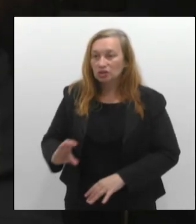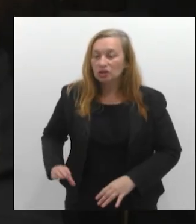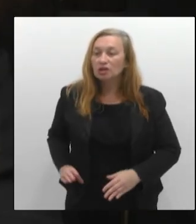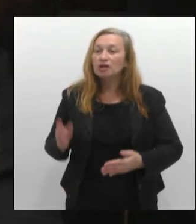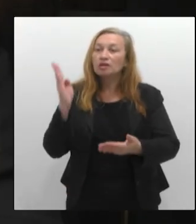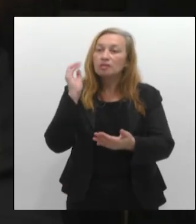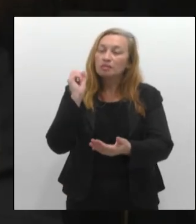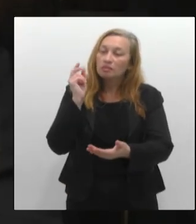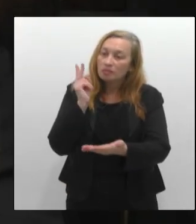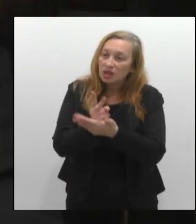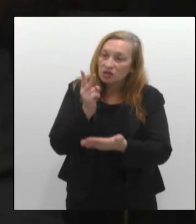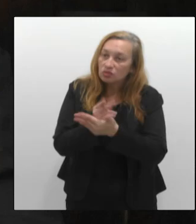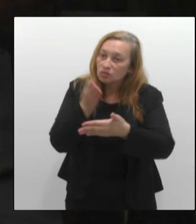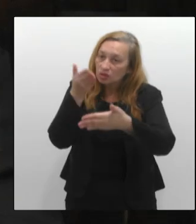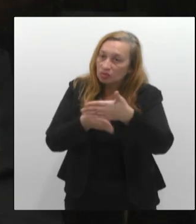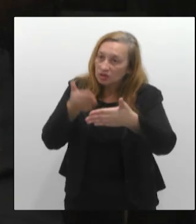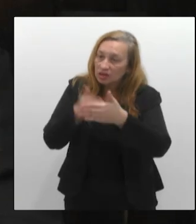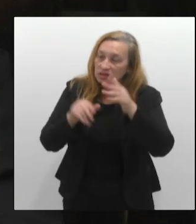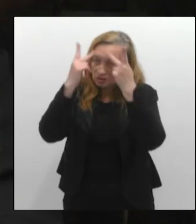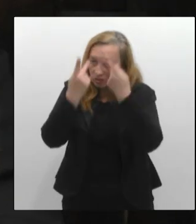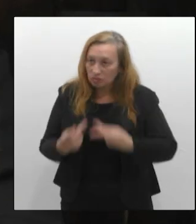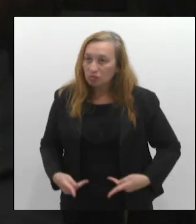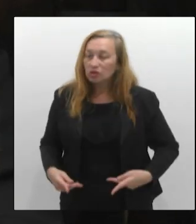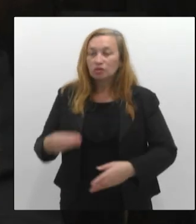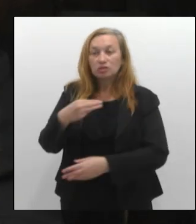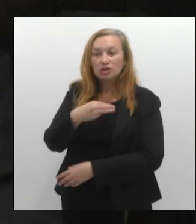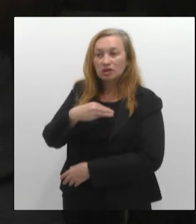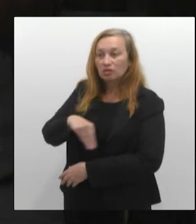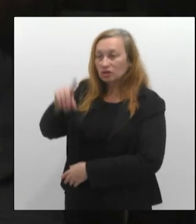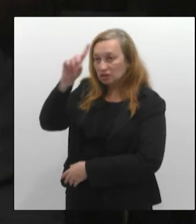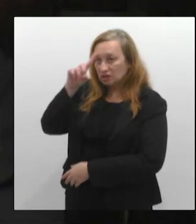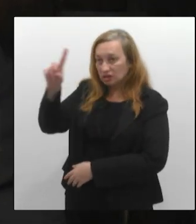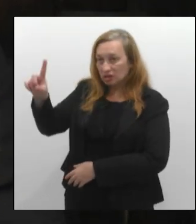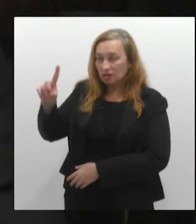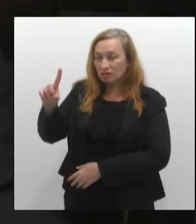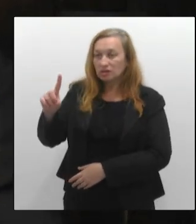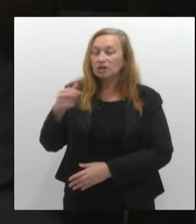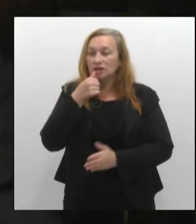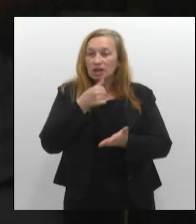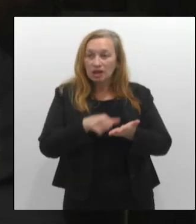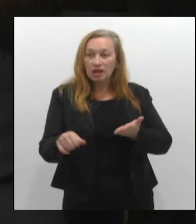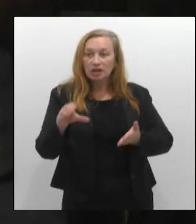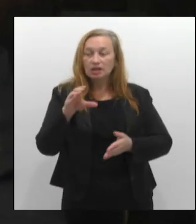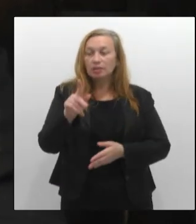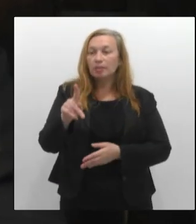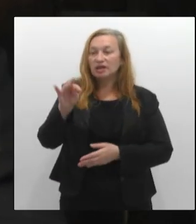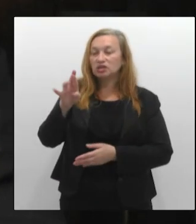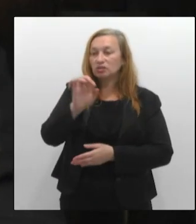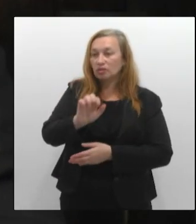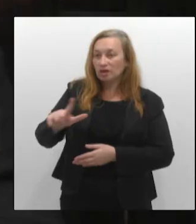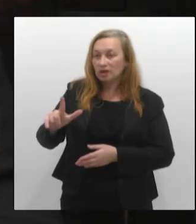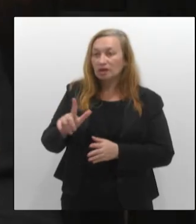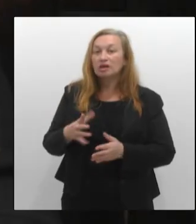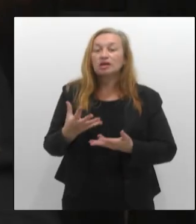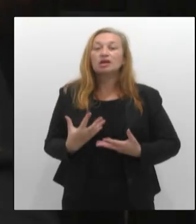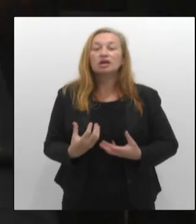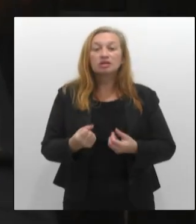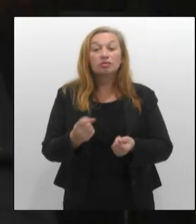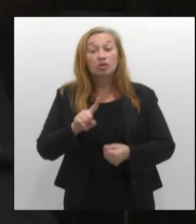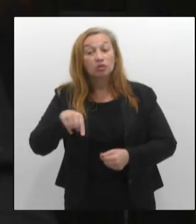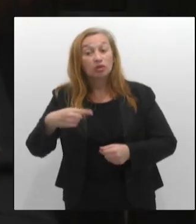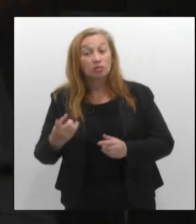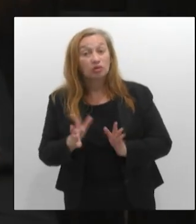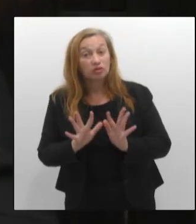limitações humanas, ser sinal da misericórdia divina. Está na minha carta apostoral que receberão no final da sessão.